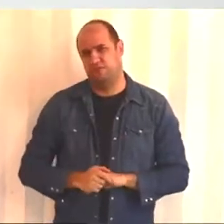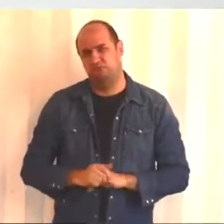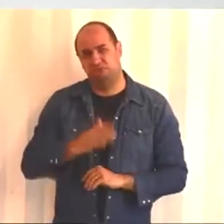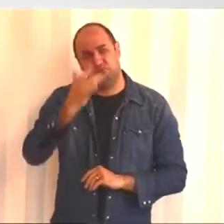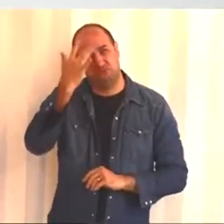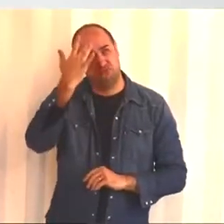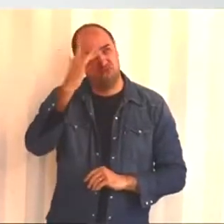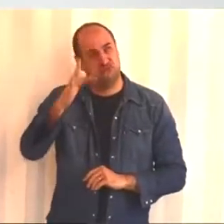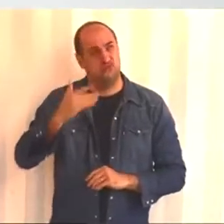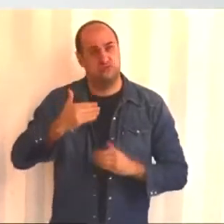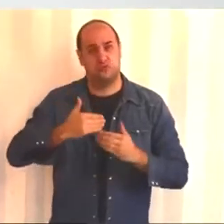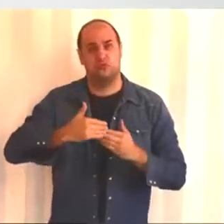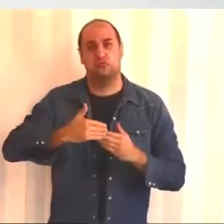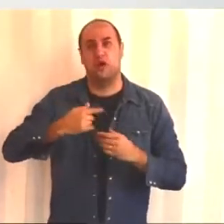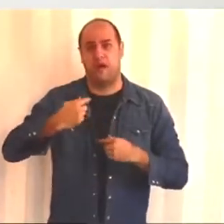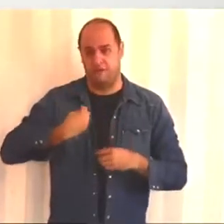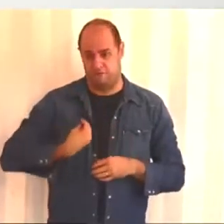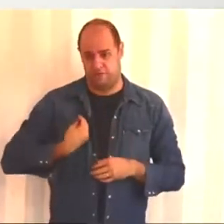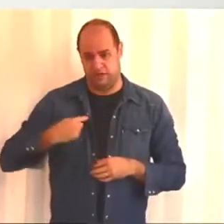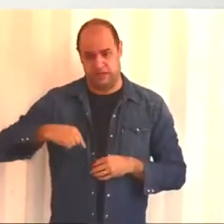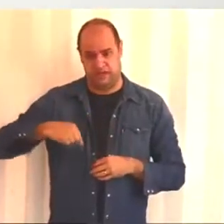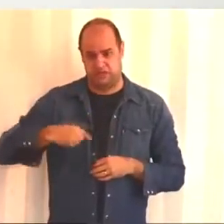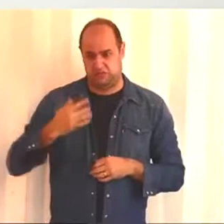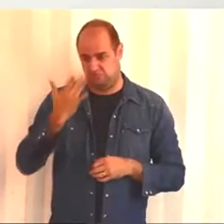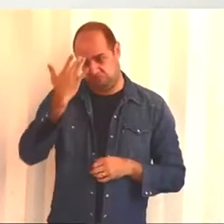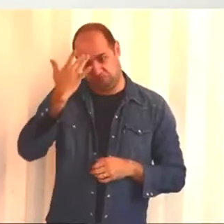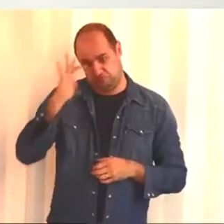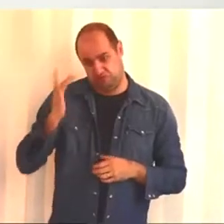quanto tempo duraremos ainda aqui nessa vida, você sabe?